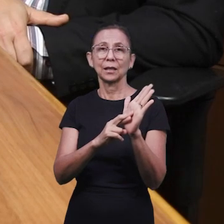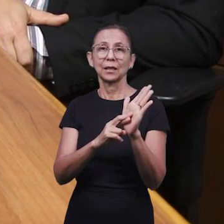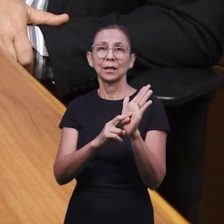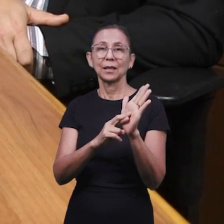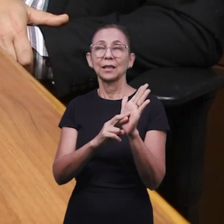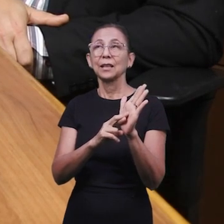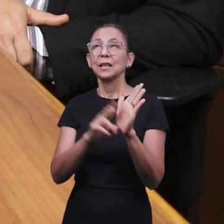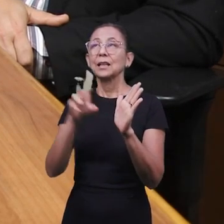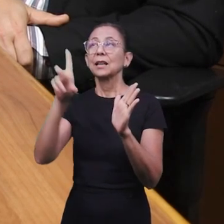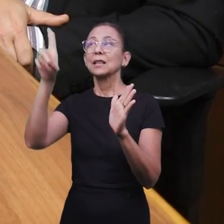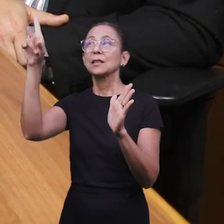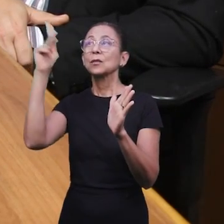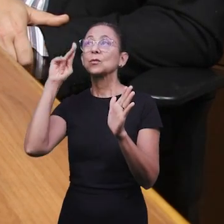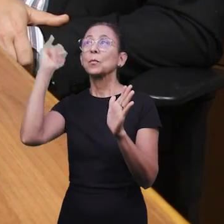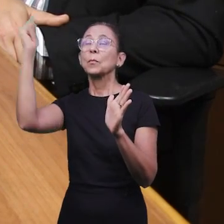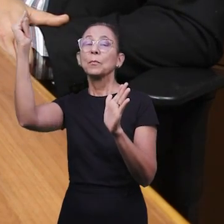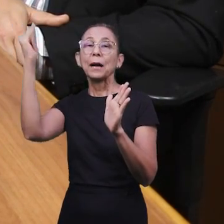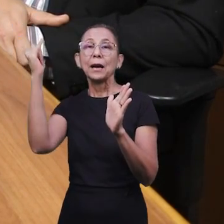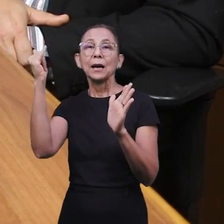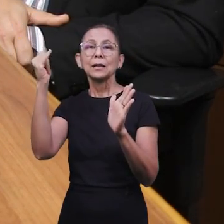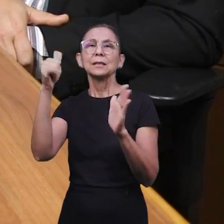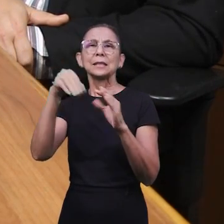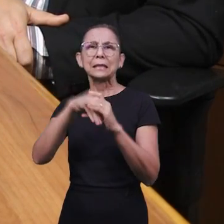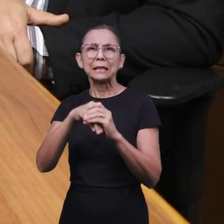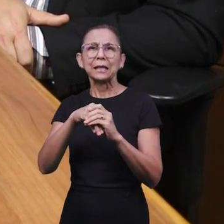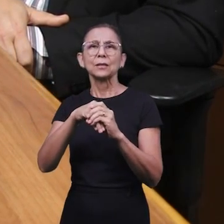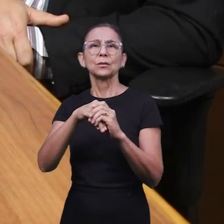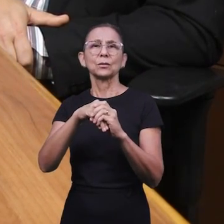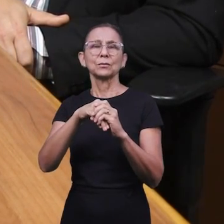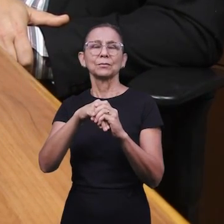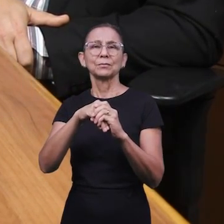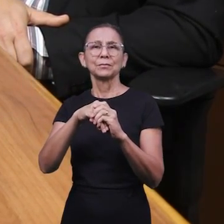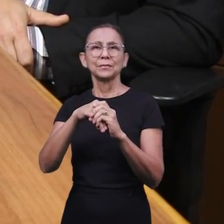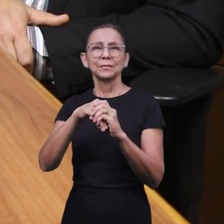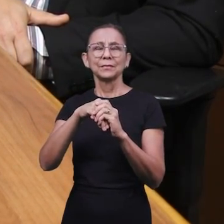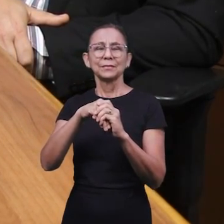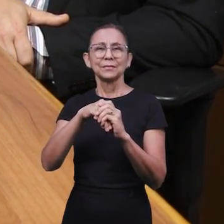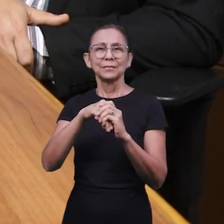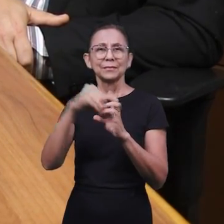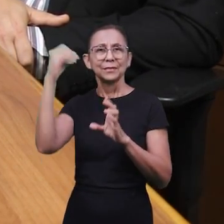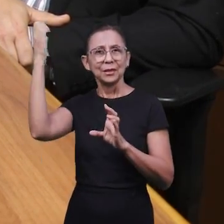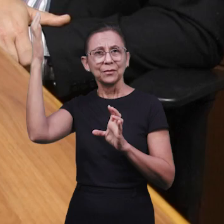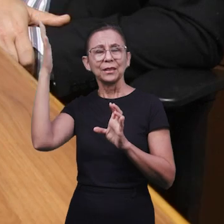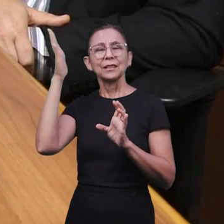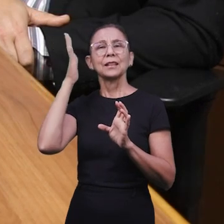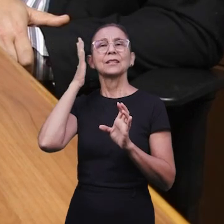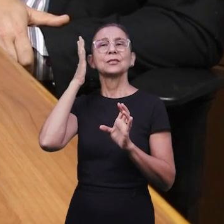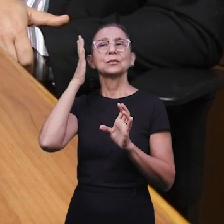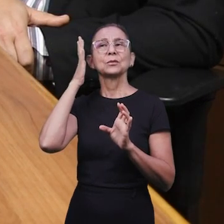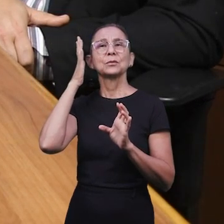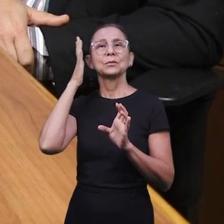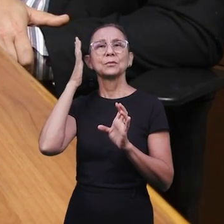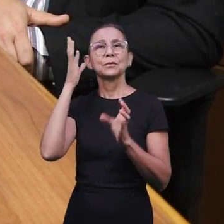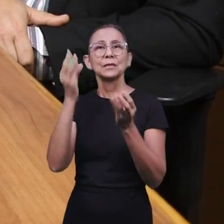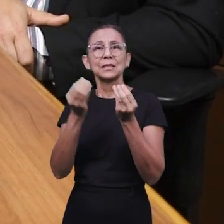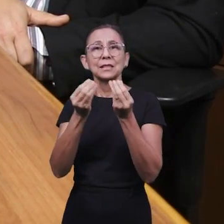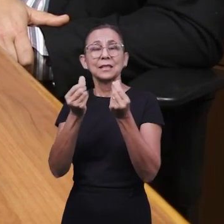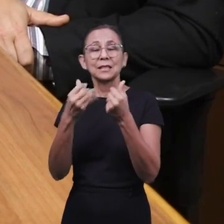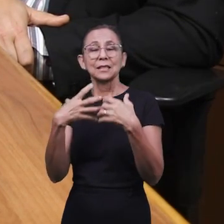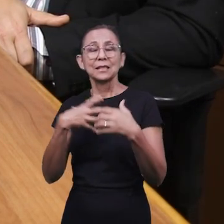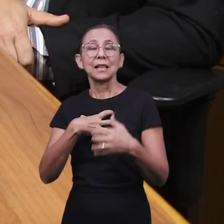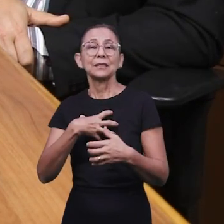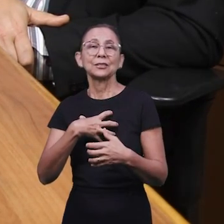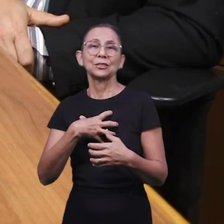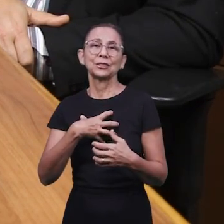ela, né? Você começa a gostar do culto, do Manaim, dos louvores, se quebrantar com louvor. O que está acontecendo que não acontecia